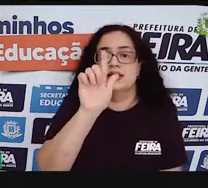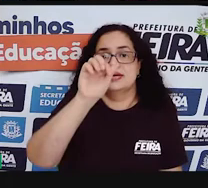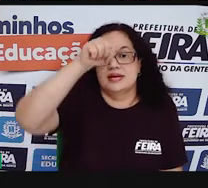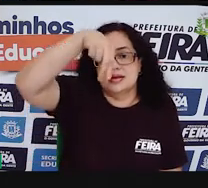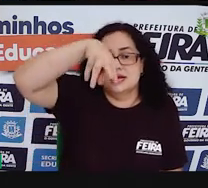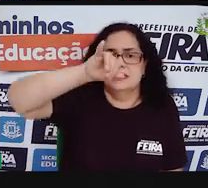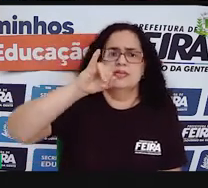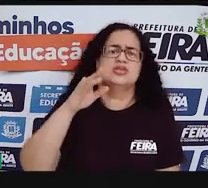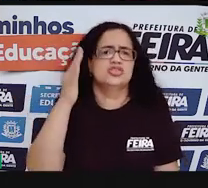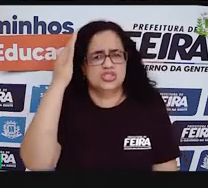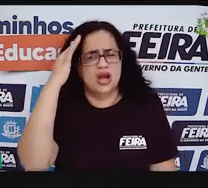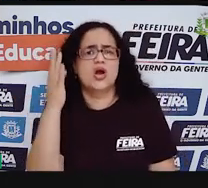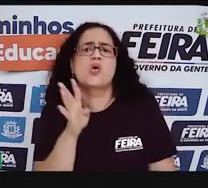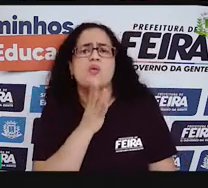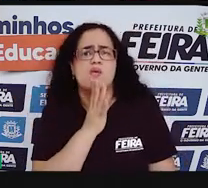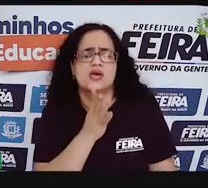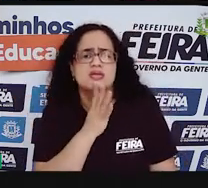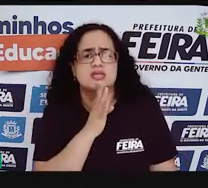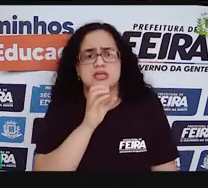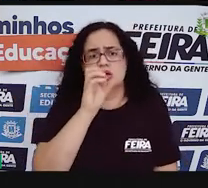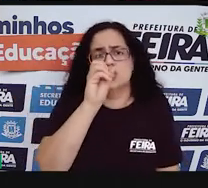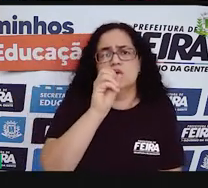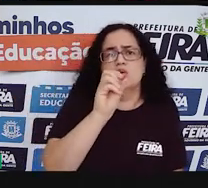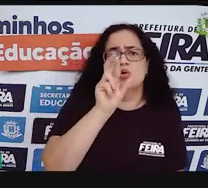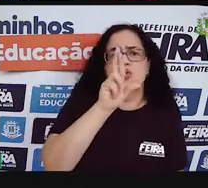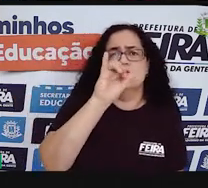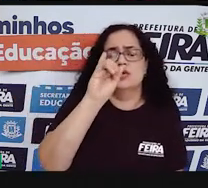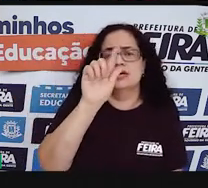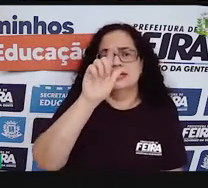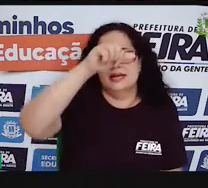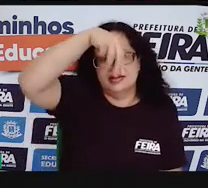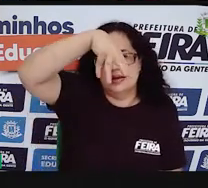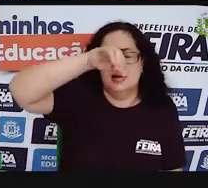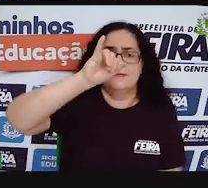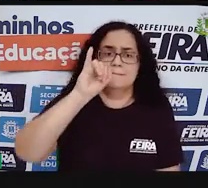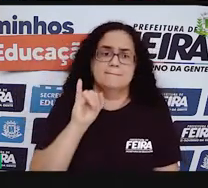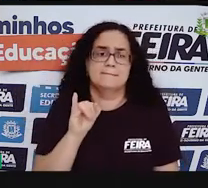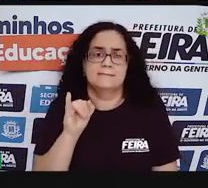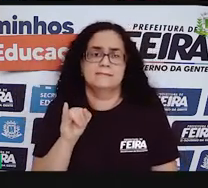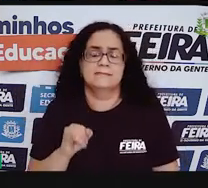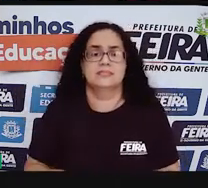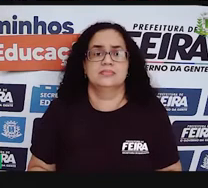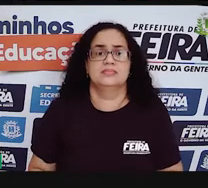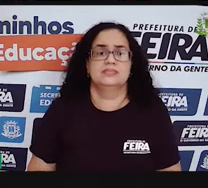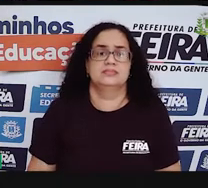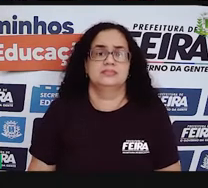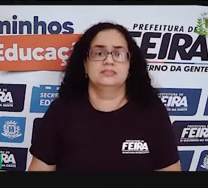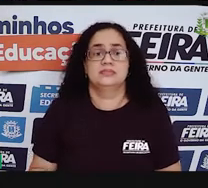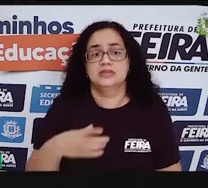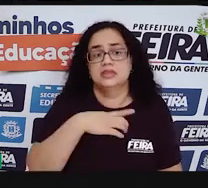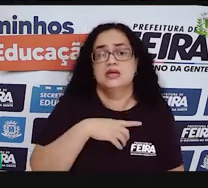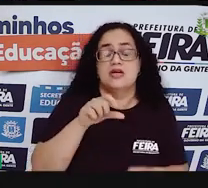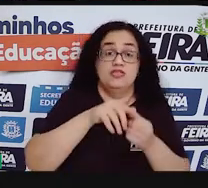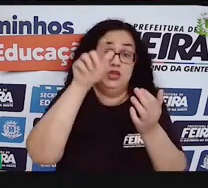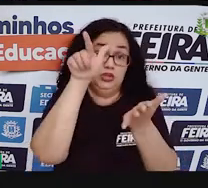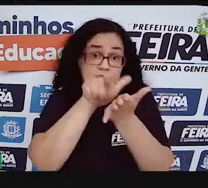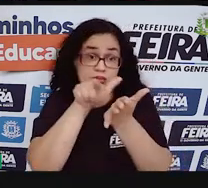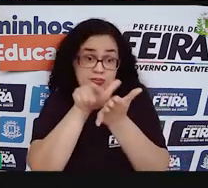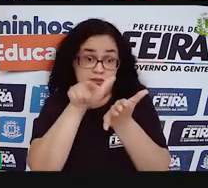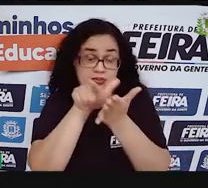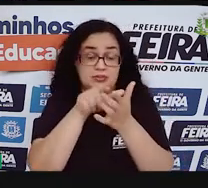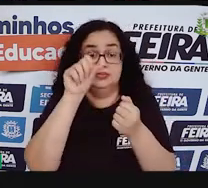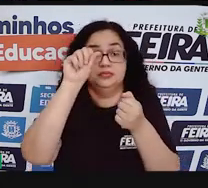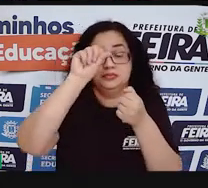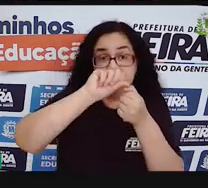origami. Já viram um origami, né? O origami aí é algo que é feito de papel,